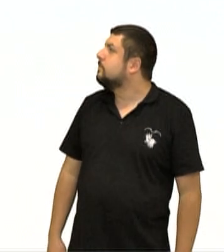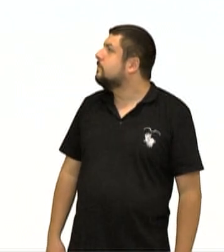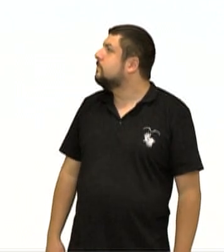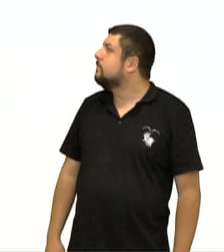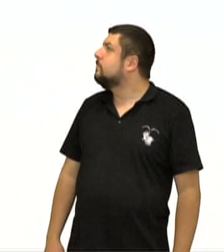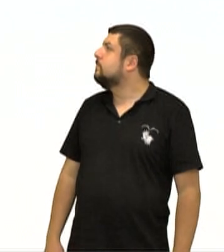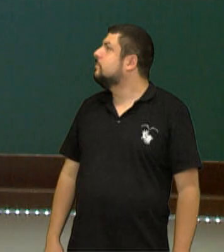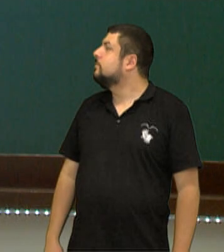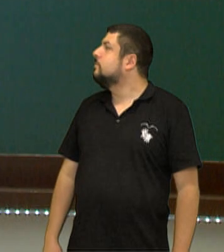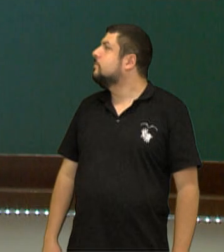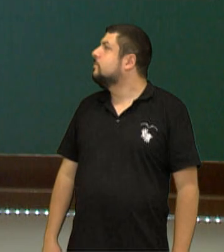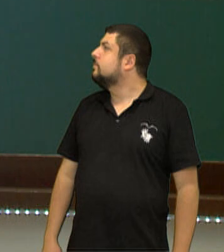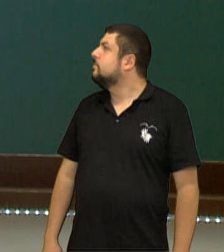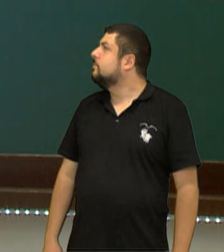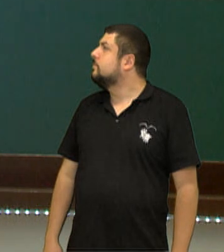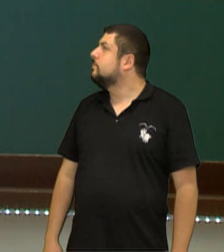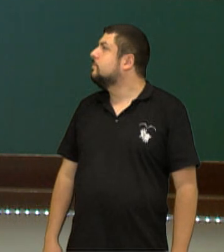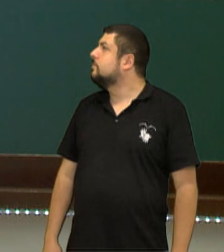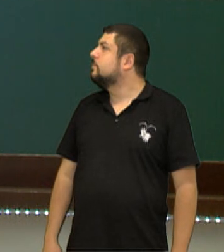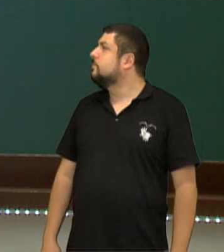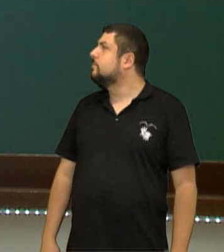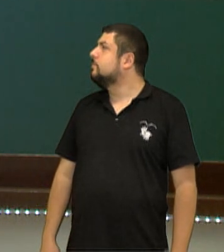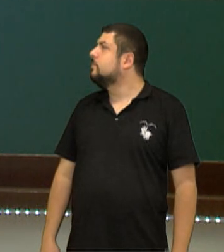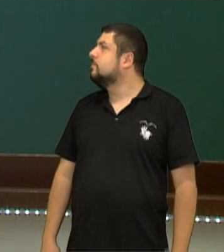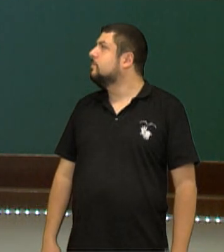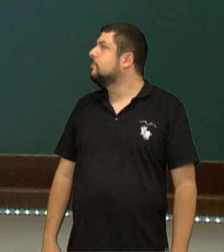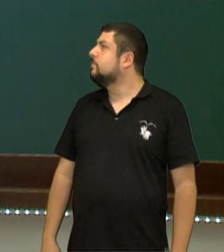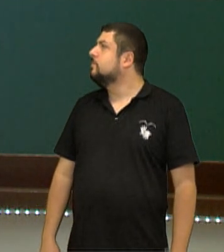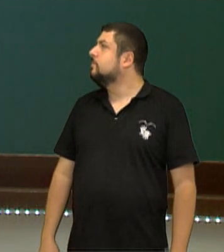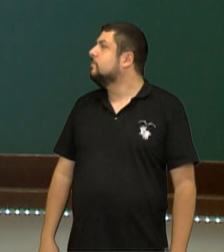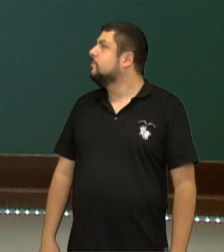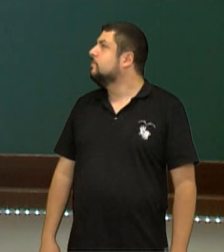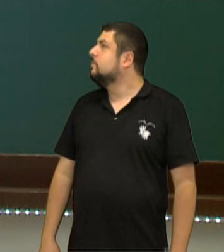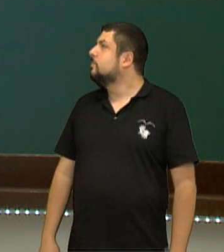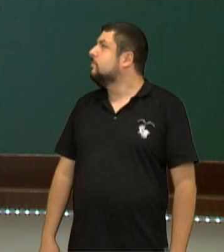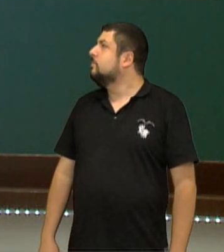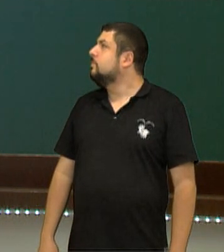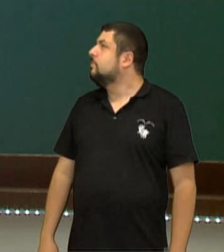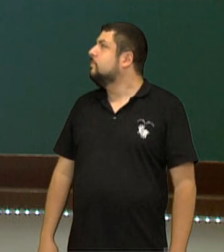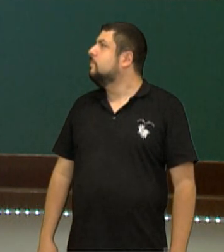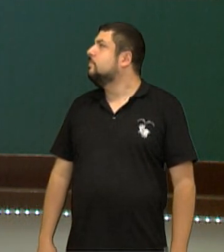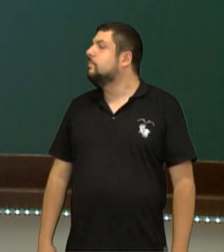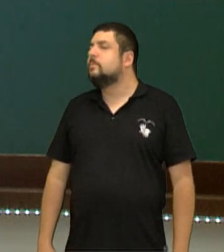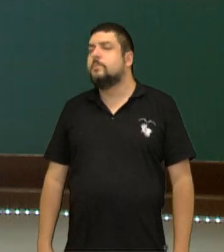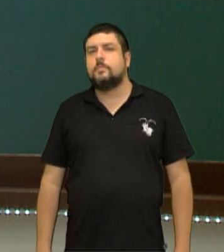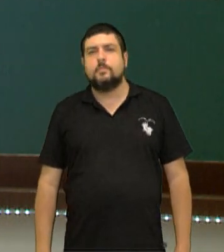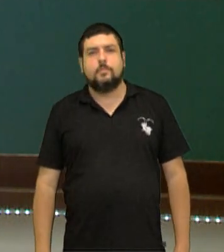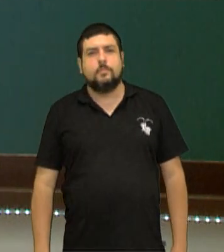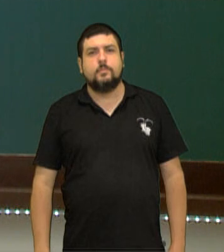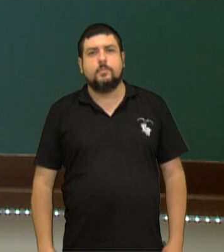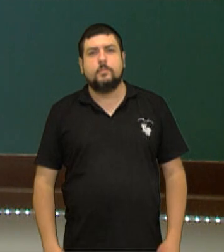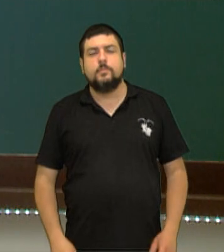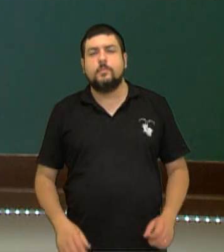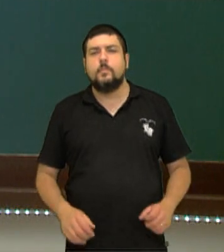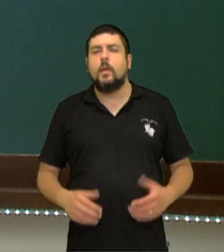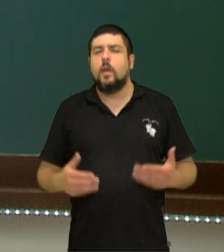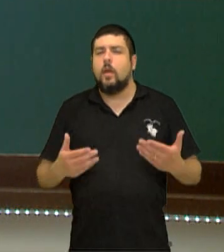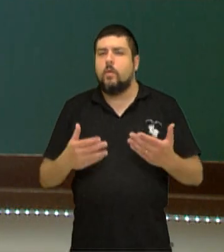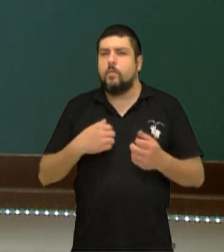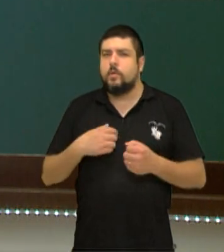centímetros de lado. E terceiro quadrado, 2 centímetros de lado, ok? Vamos para o nosso